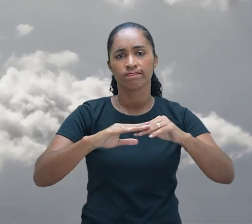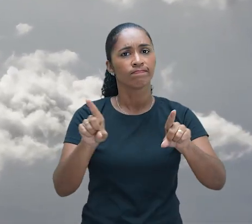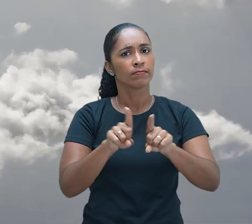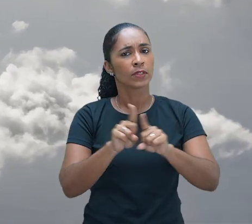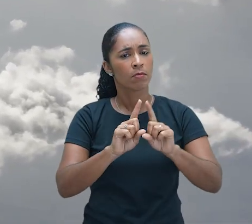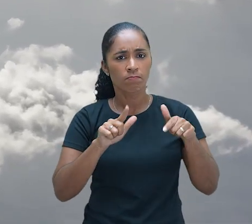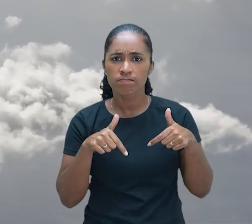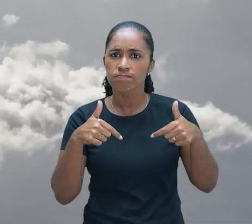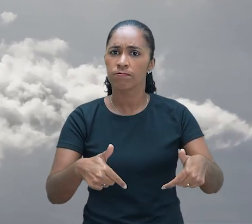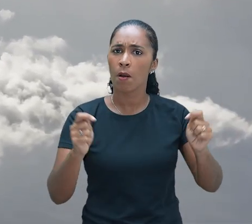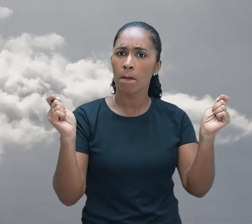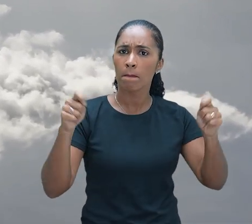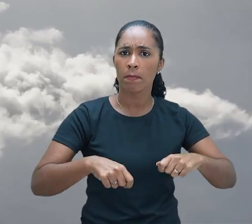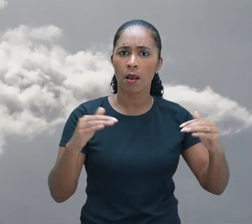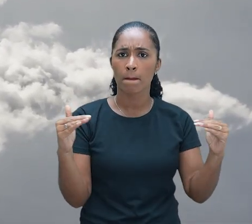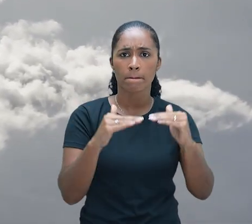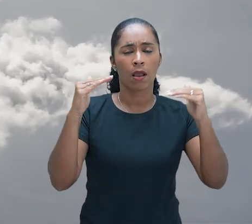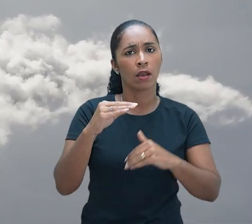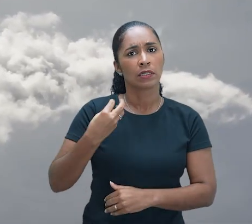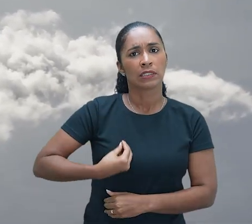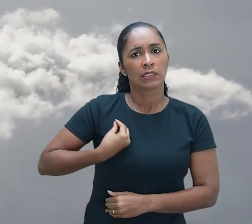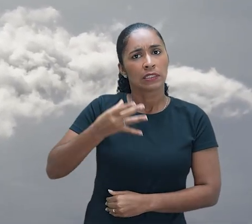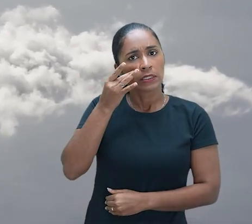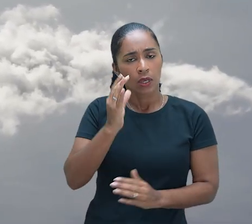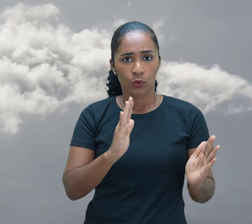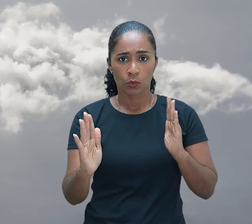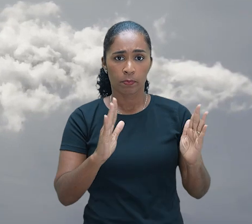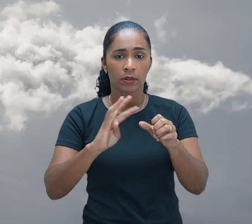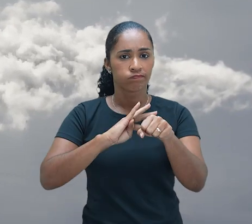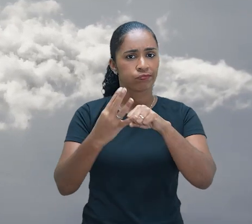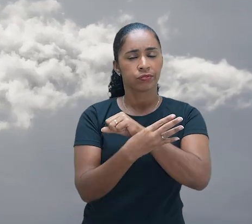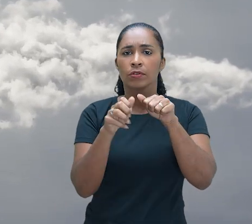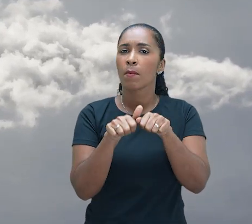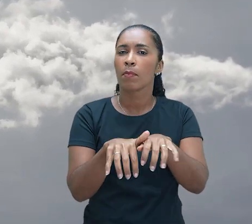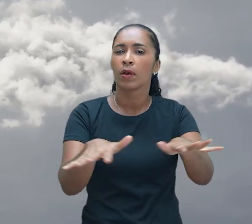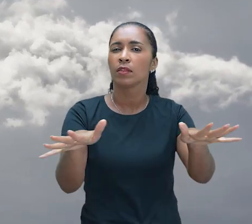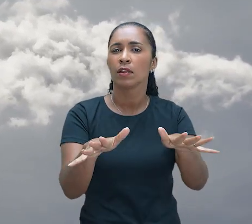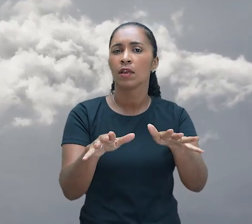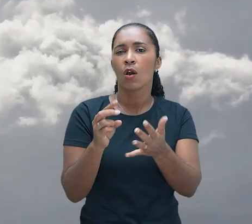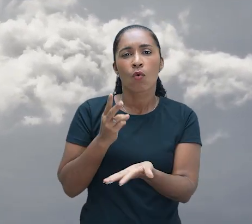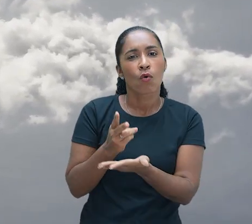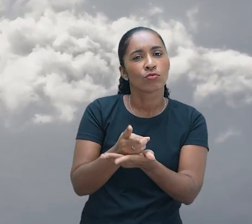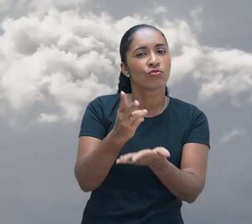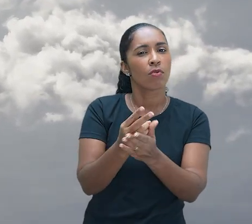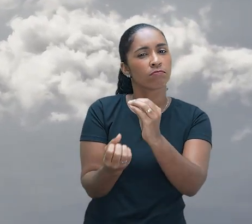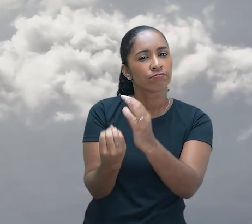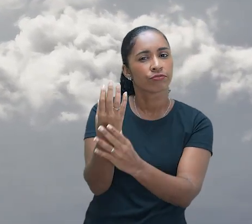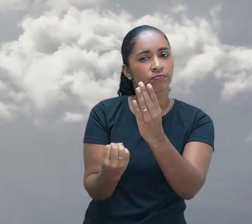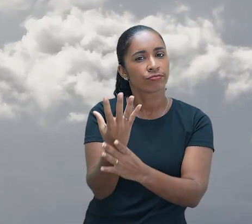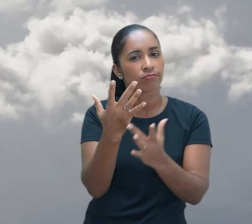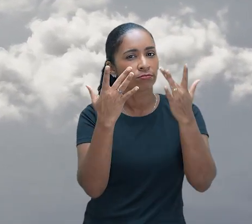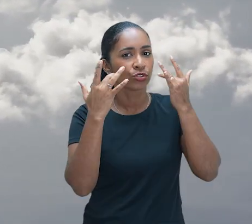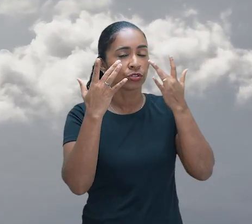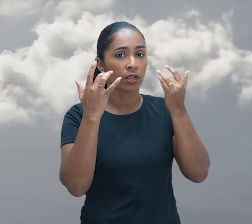as impossibilidades de encontro presencial durante a pandemia, para manter suas produções